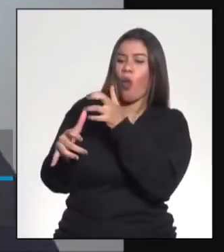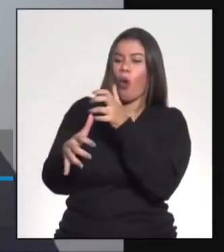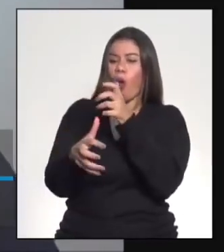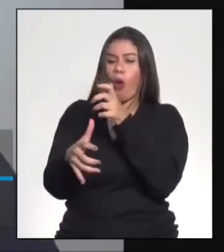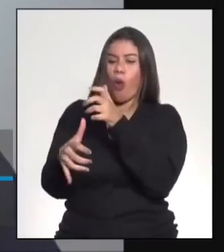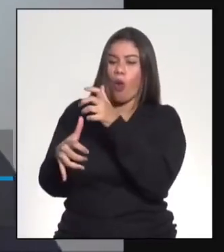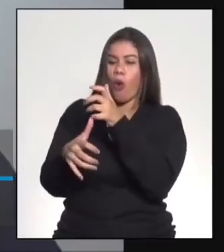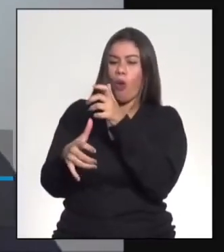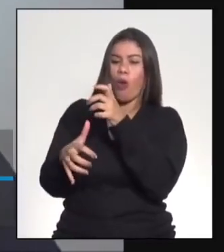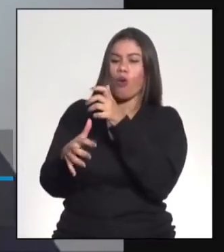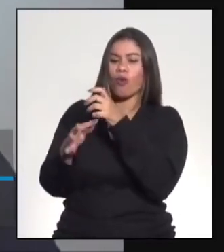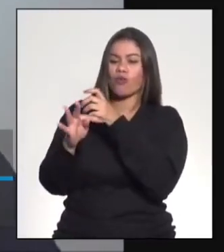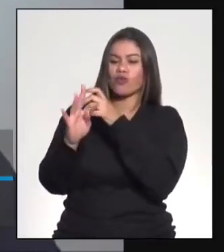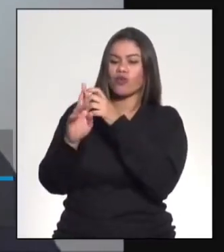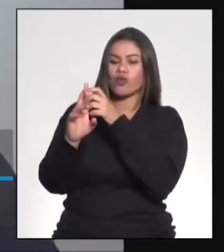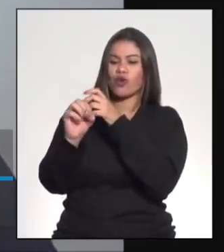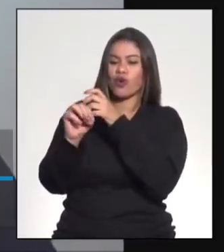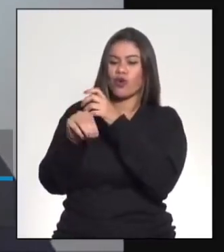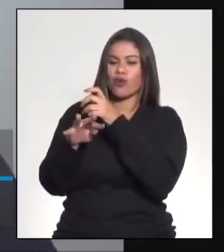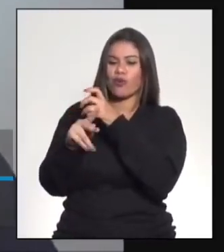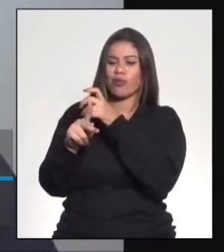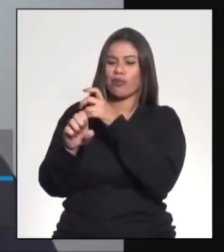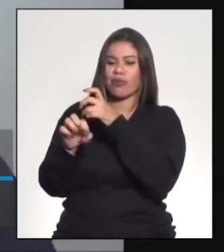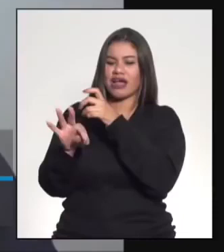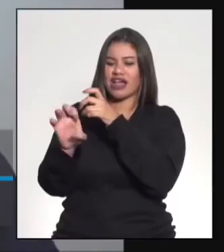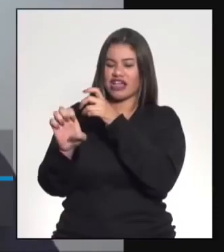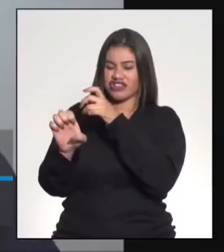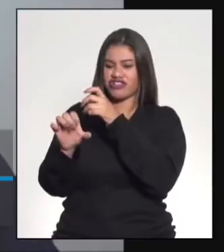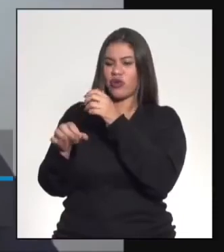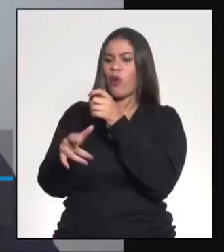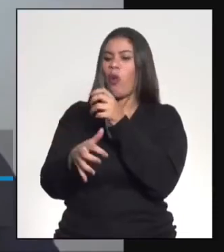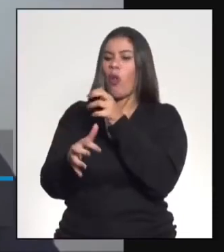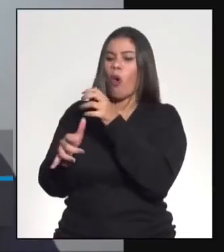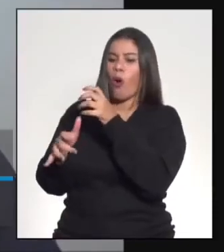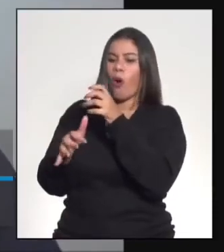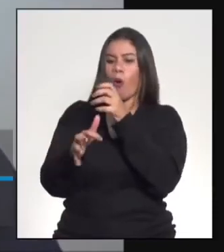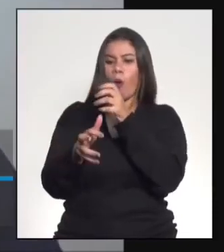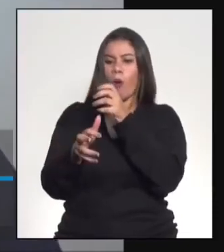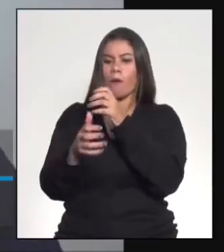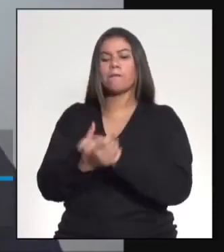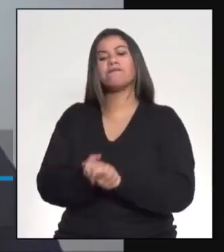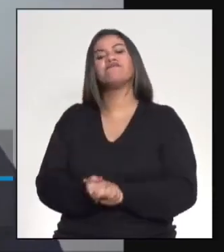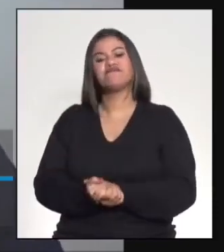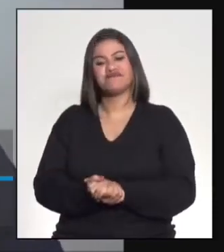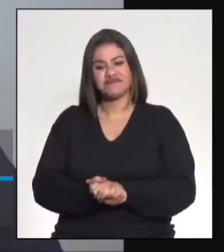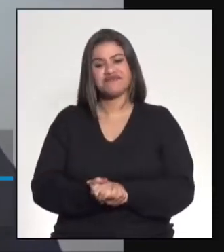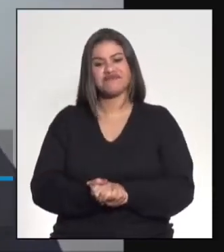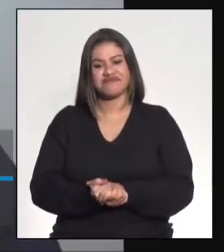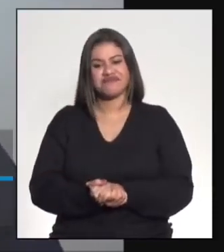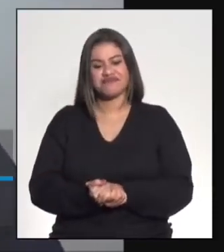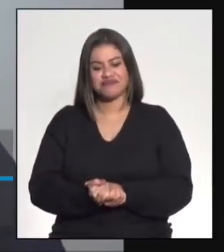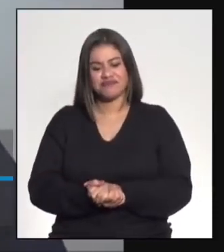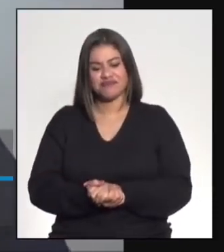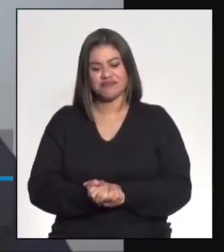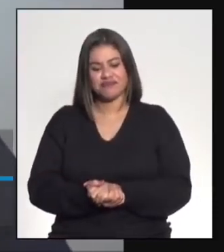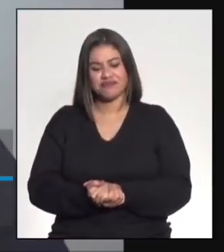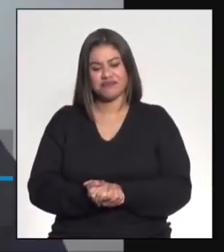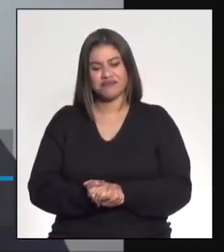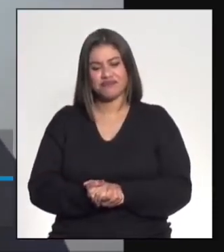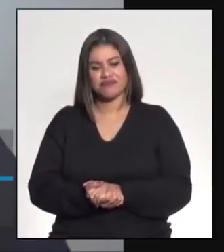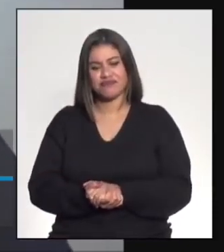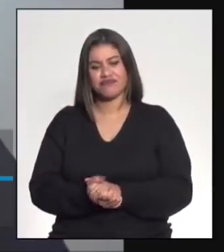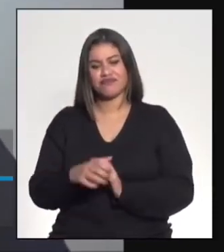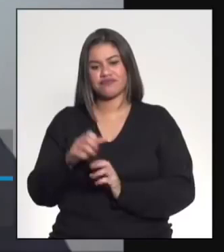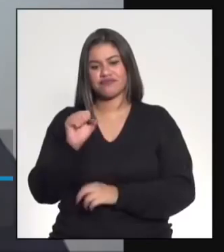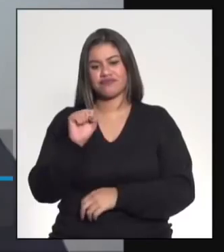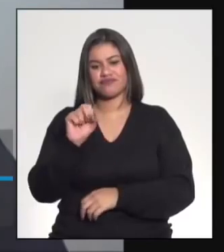aqui toca trompete, olha que legal, é uma coisa bem diferente, né? Não é costume, né? A